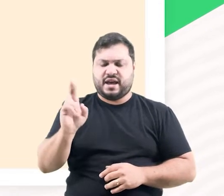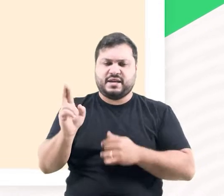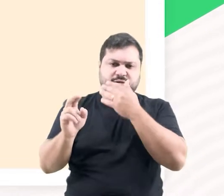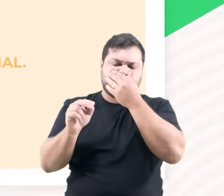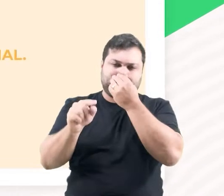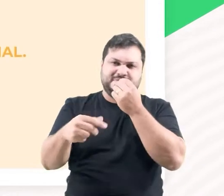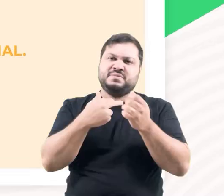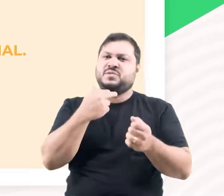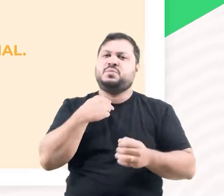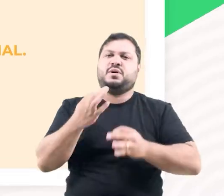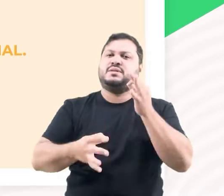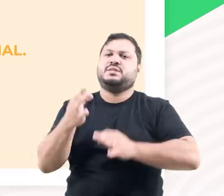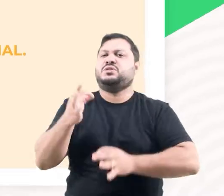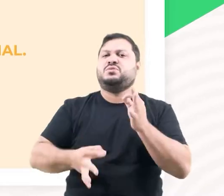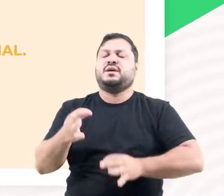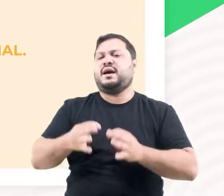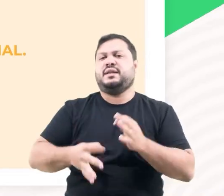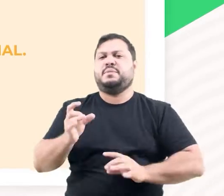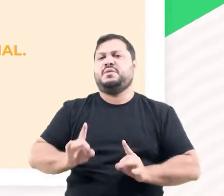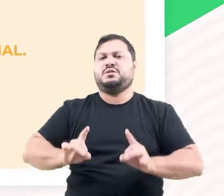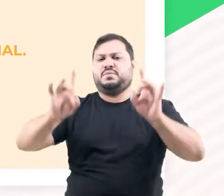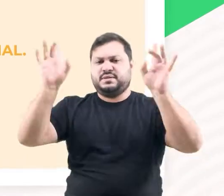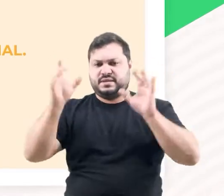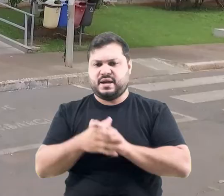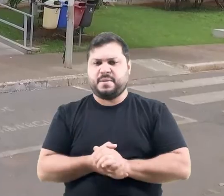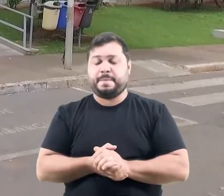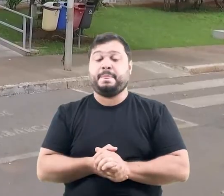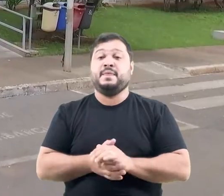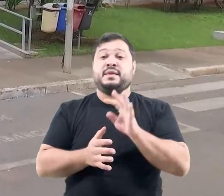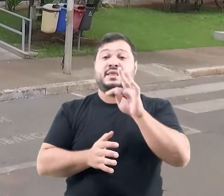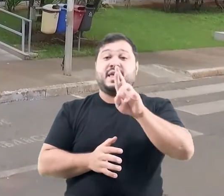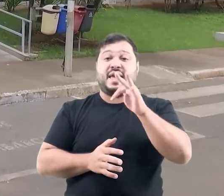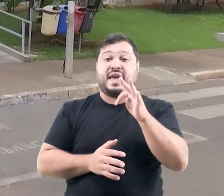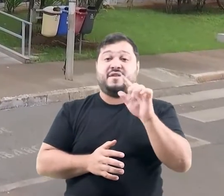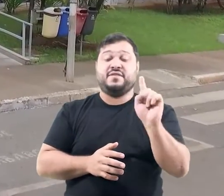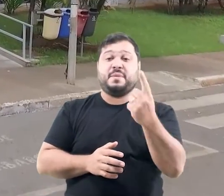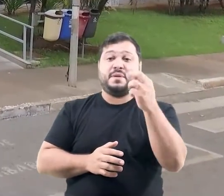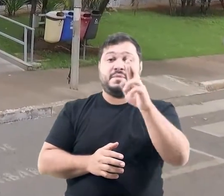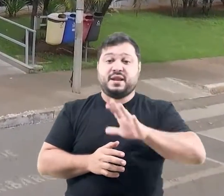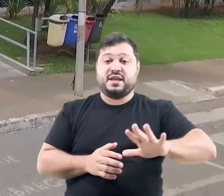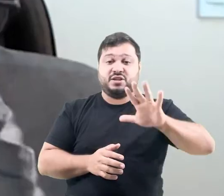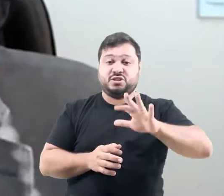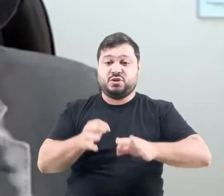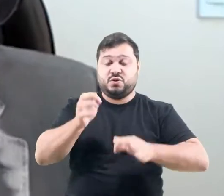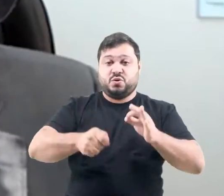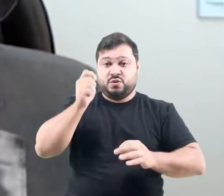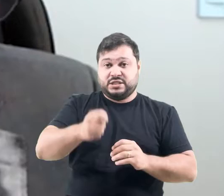84.720, ela não pode ser julgada pelo juizado especial. No TRF da Primeira